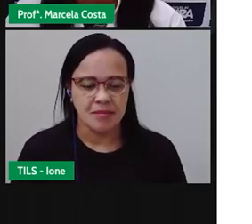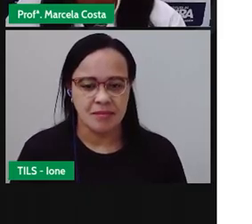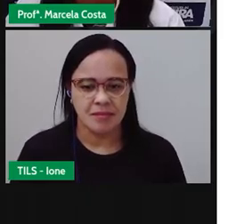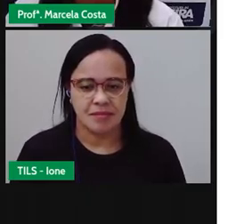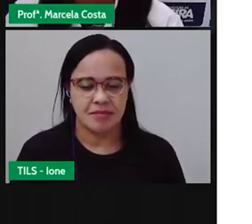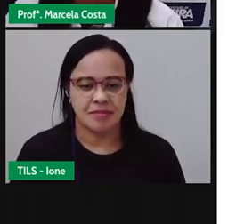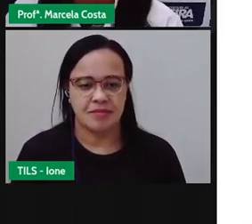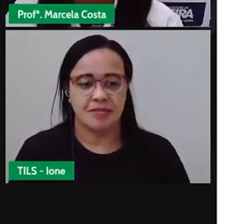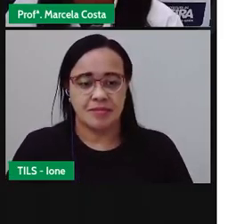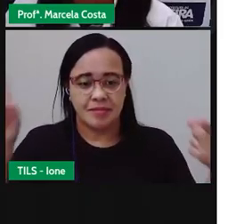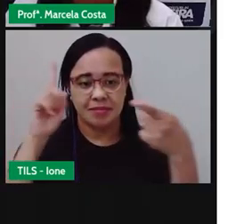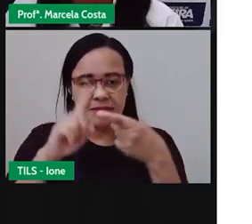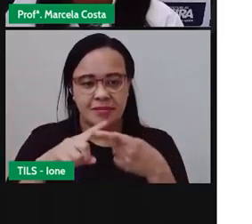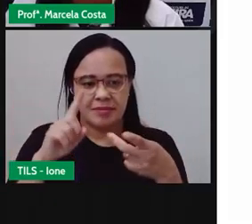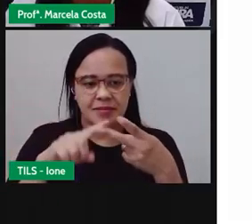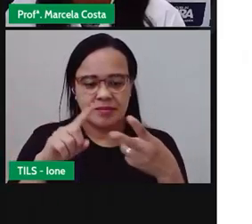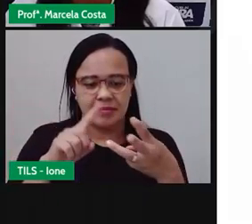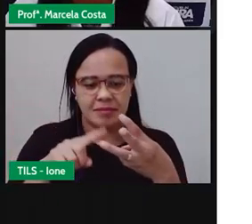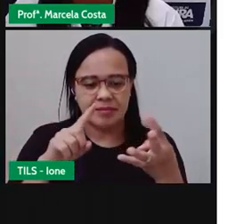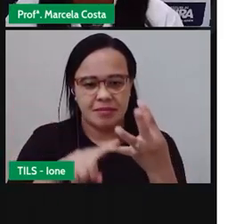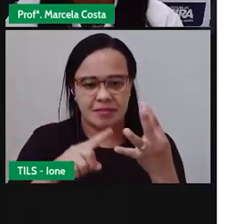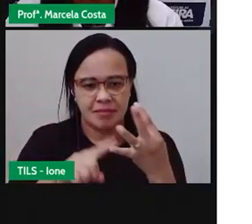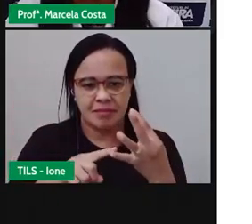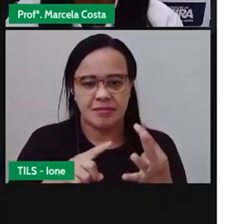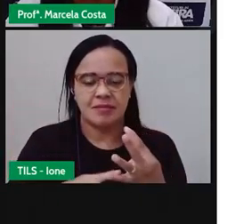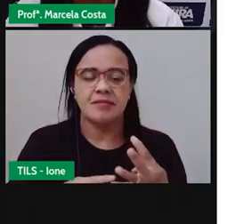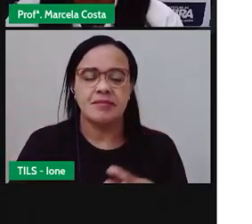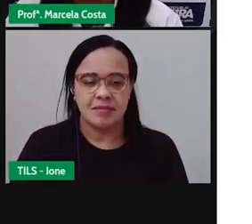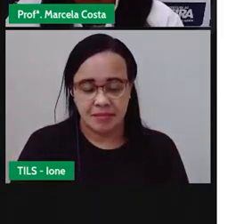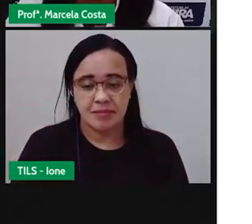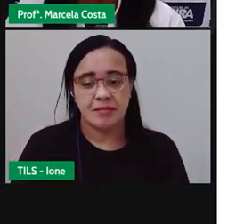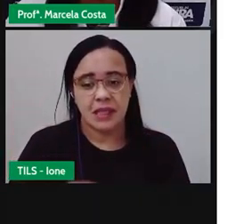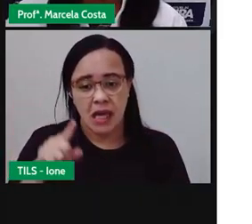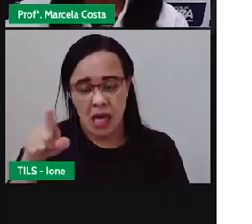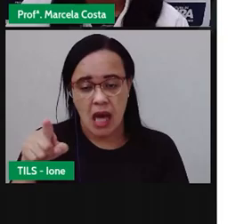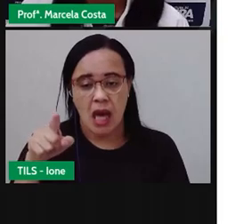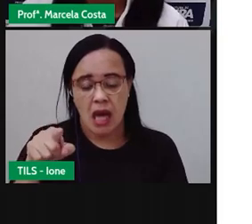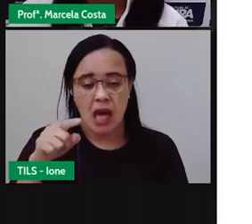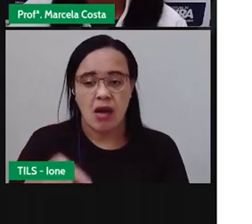uma paisagem lá em Roma.